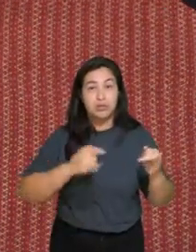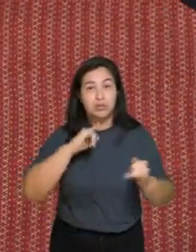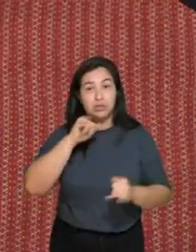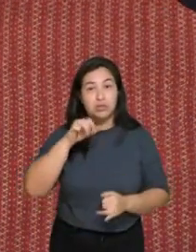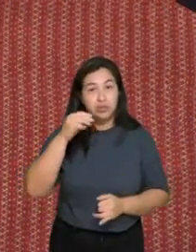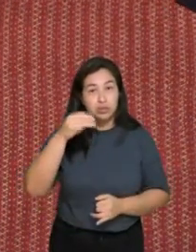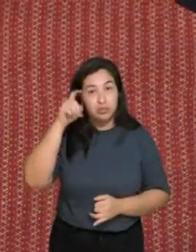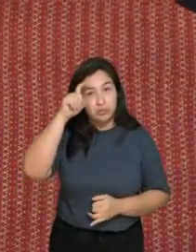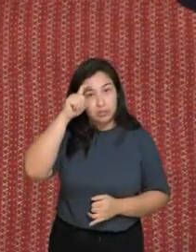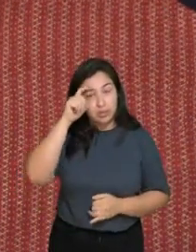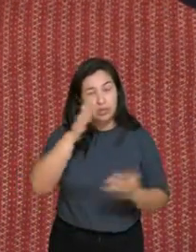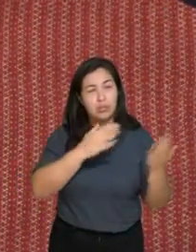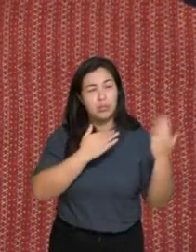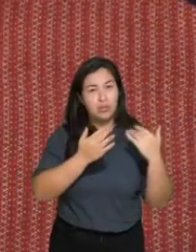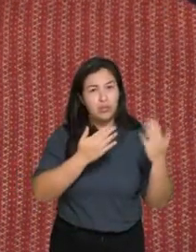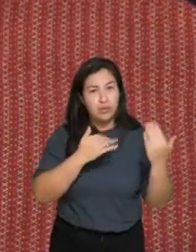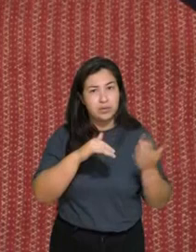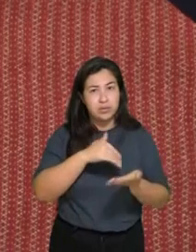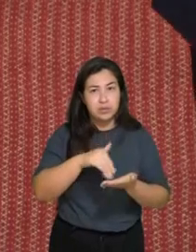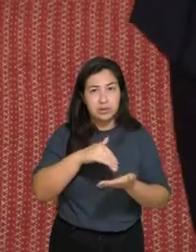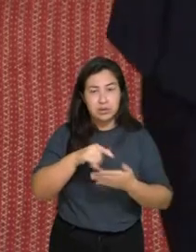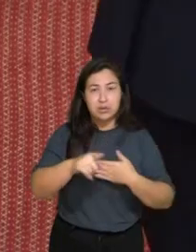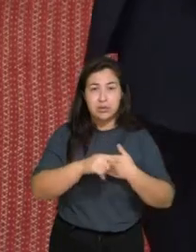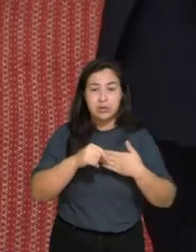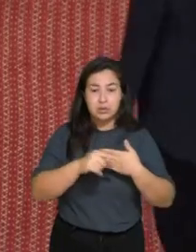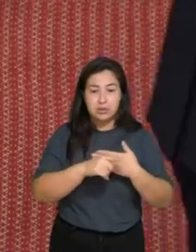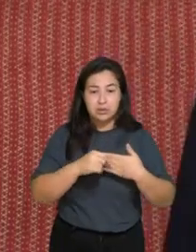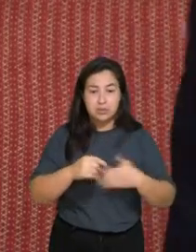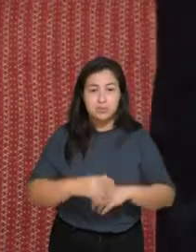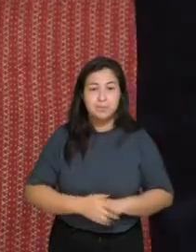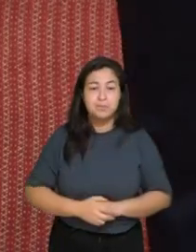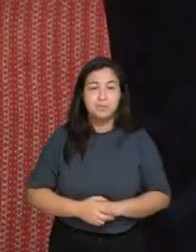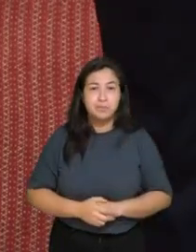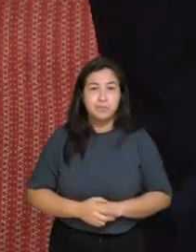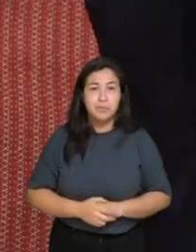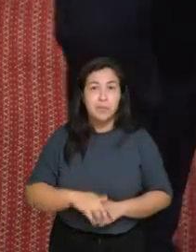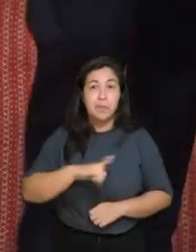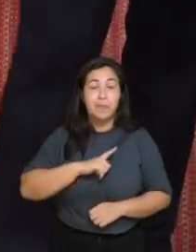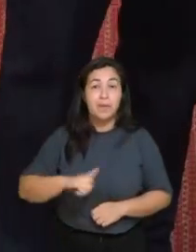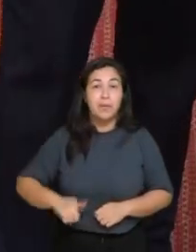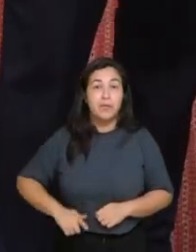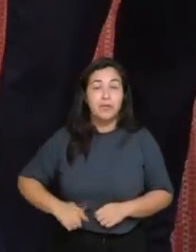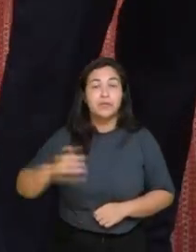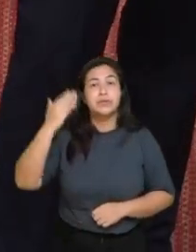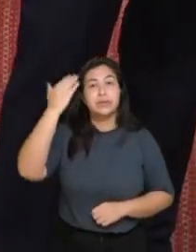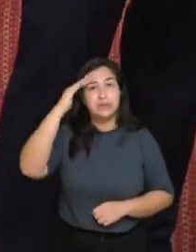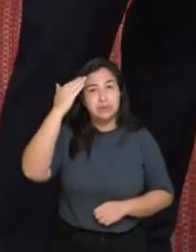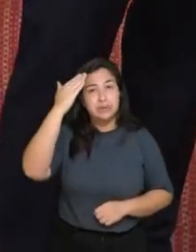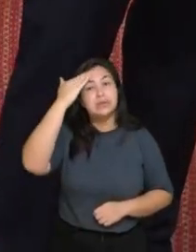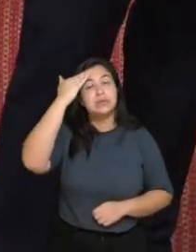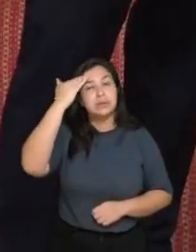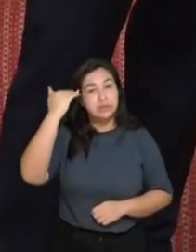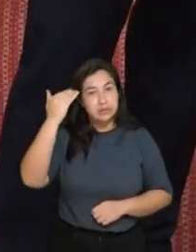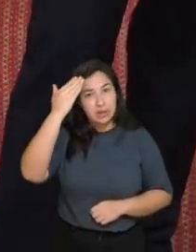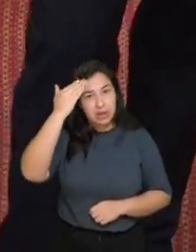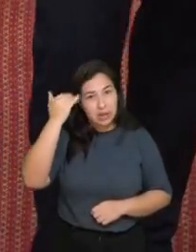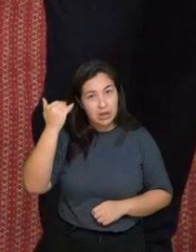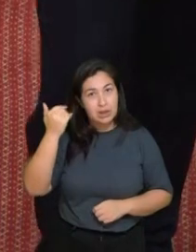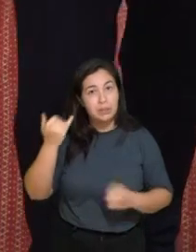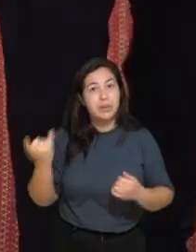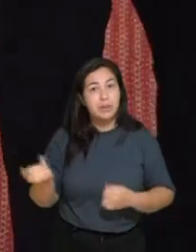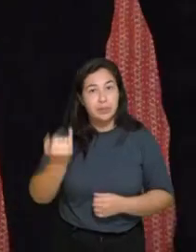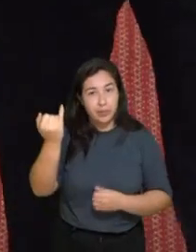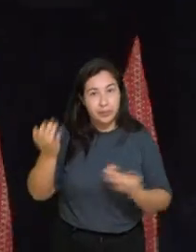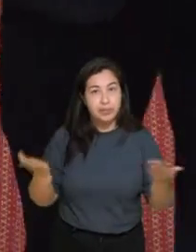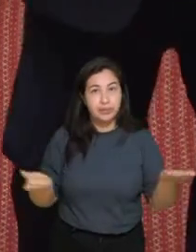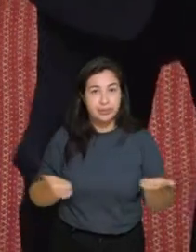com o secretário da Casa Civil. O governo entende da importância do momento e